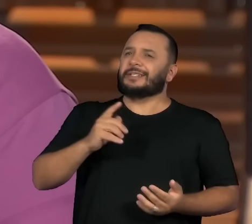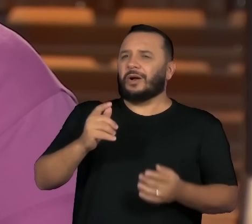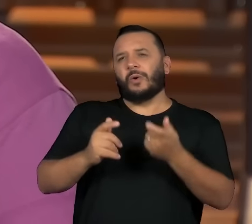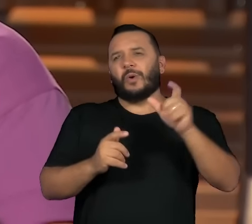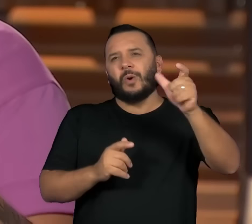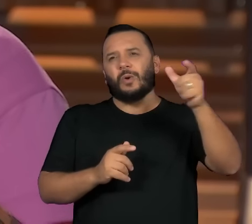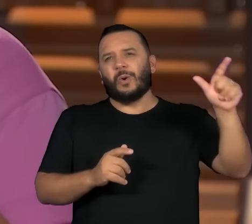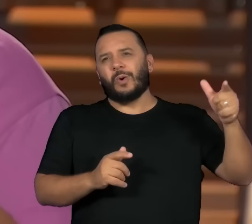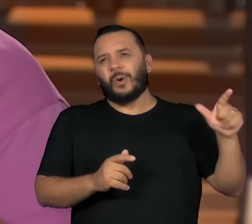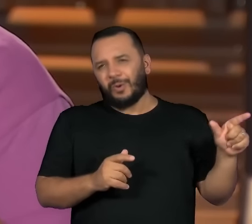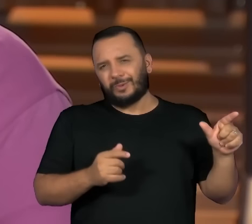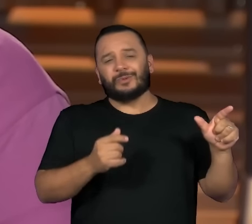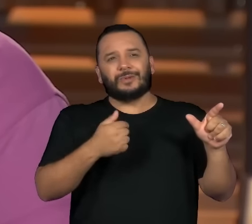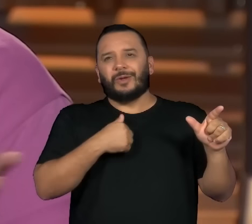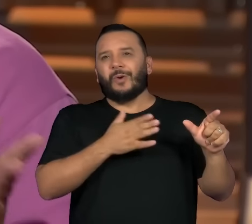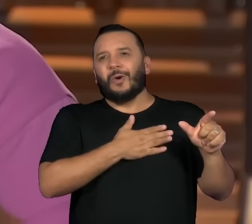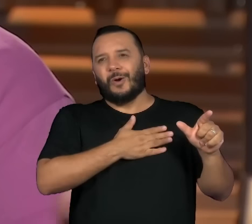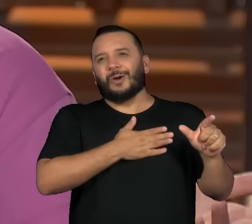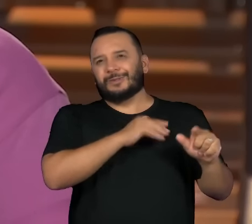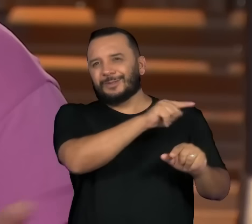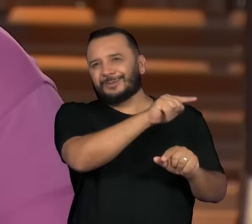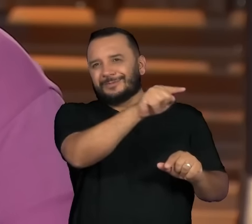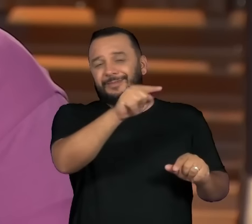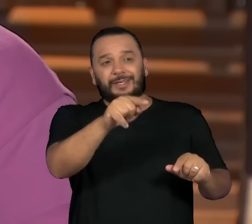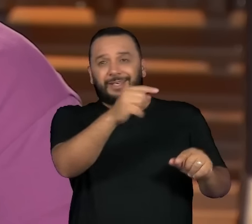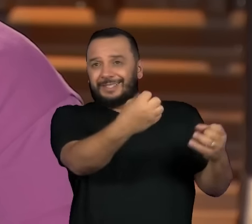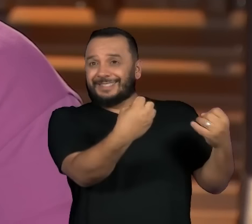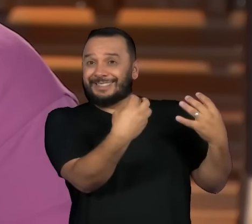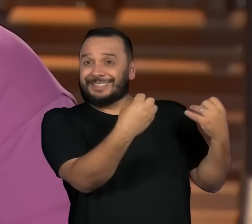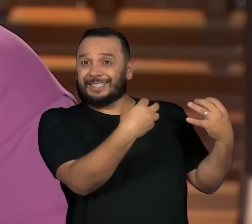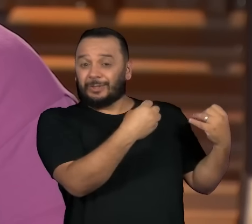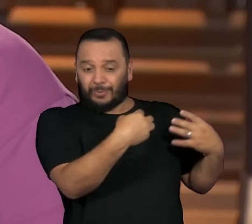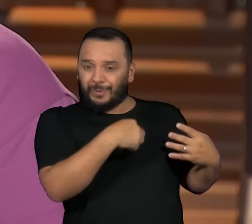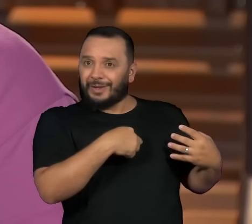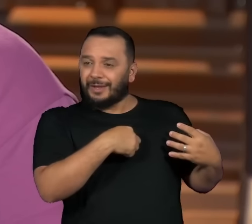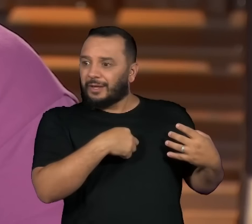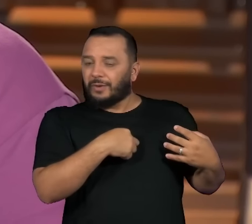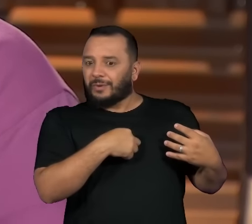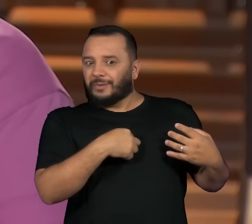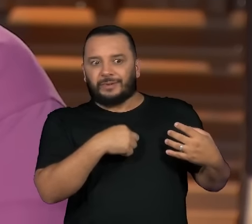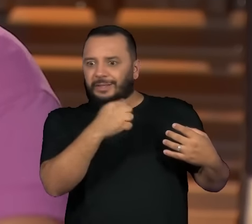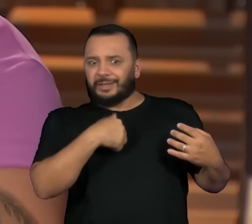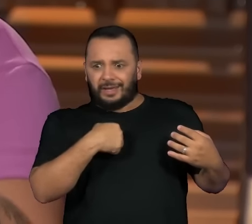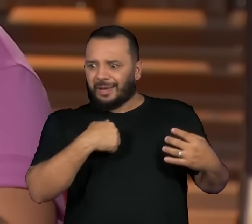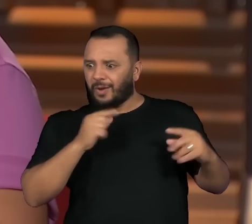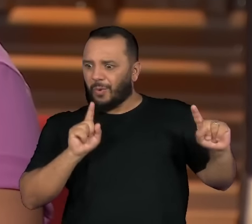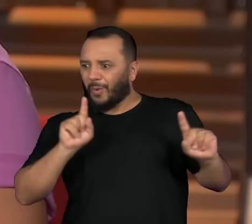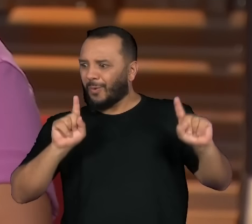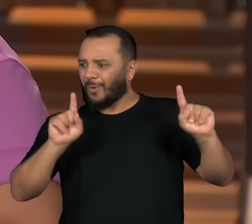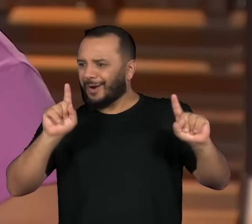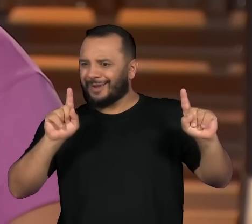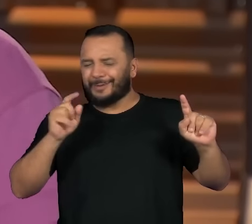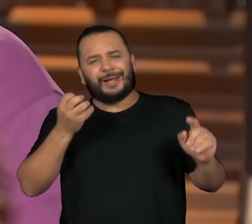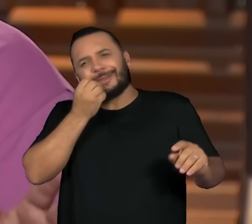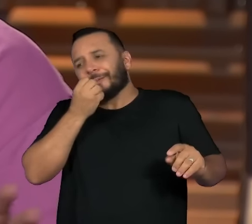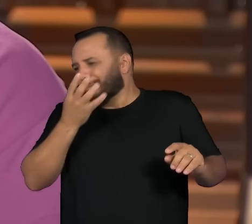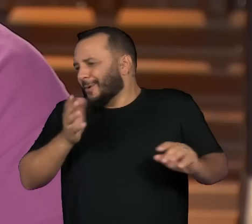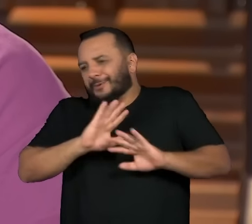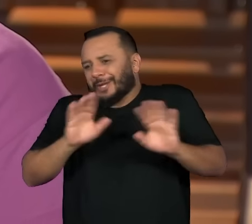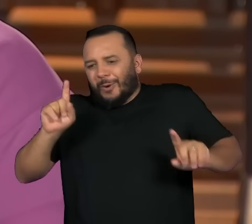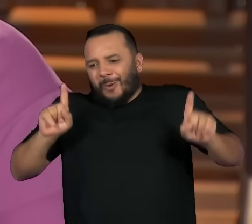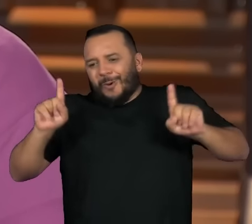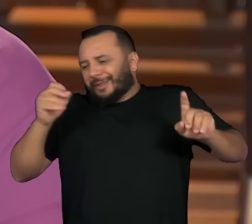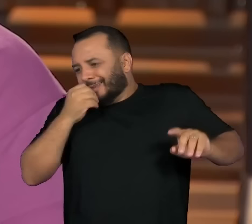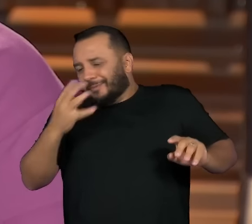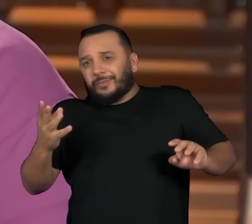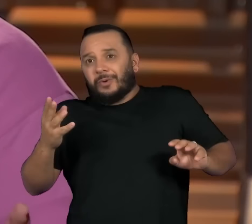eu aprendi a fazer quadrinho com essas pessoas que estavam concorrendo. Sei. Então, só de estar indicada já era um prêmio